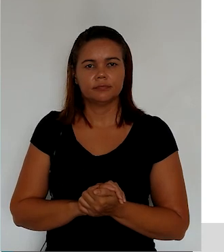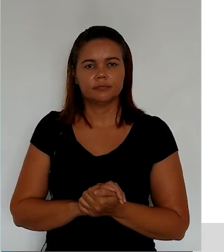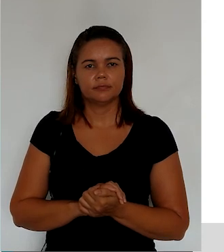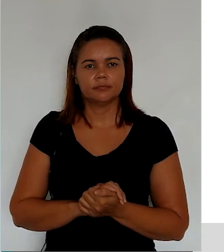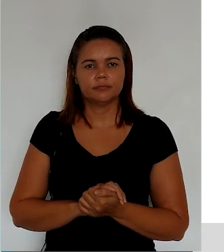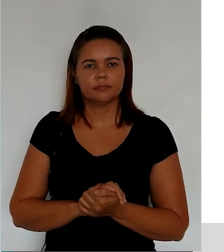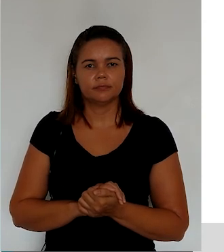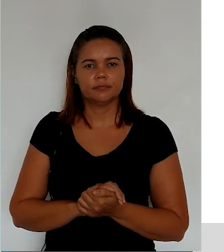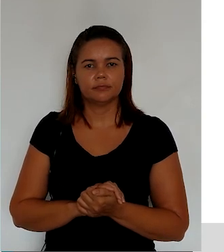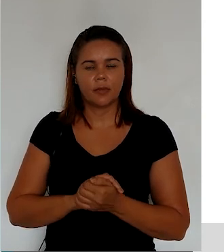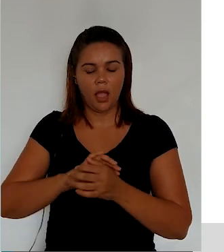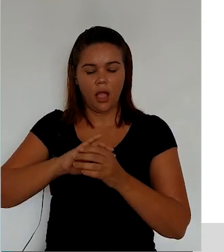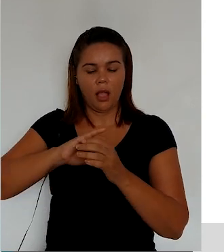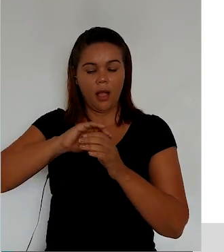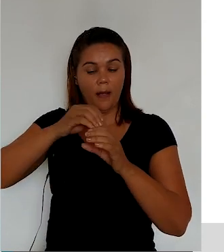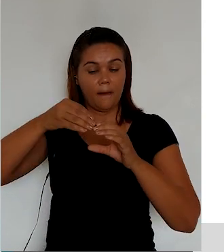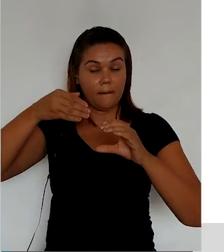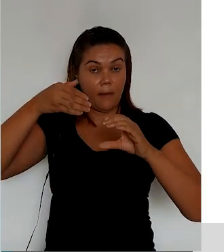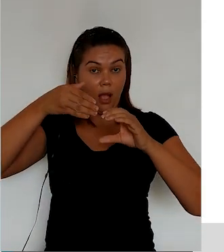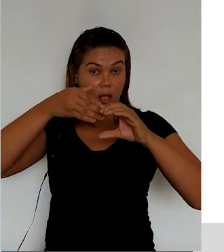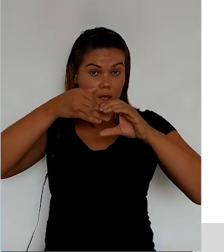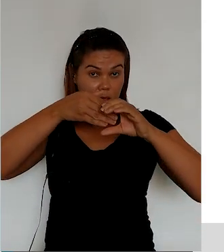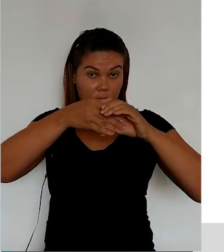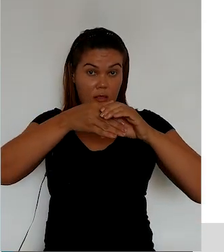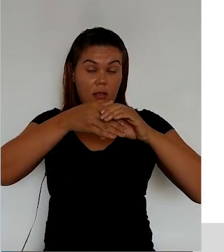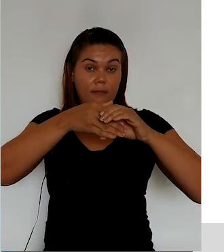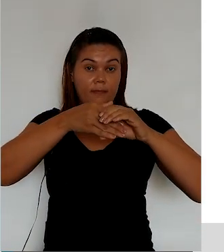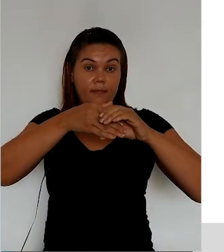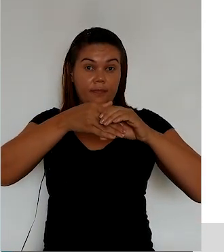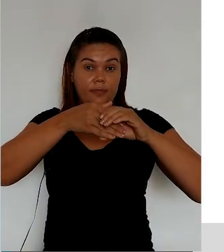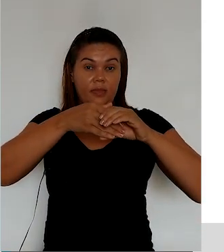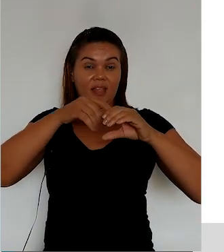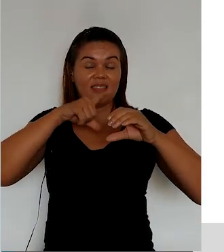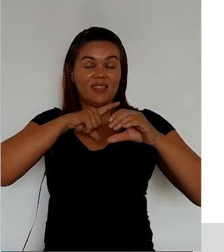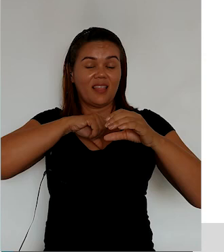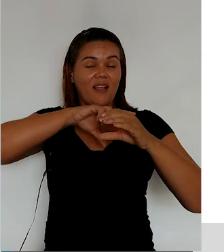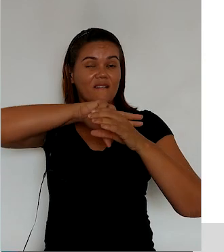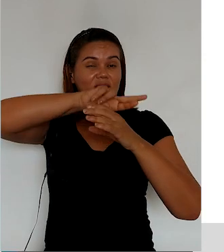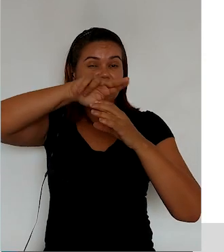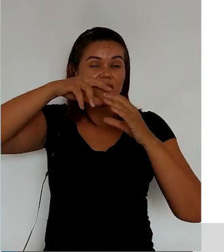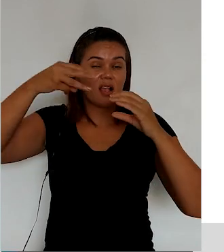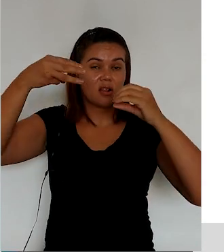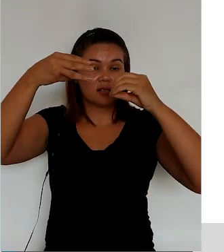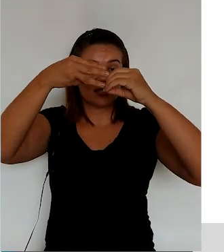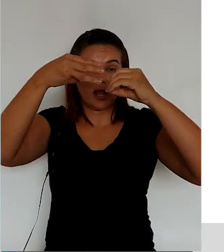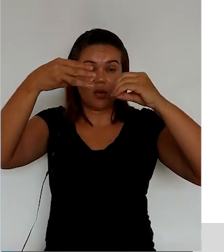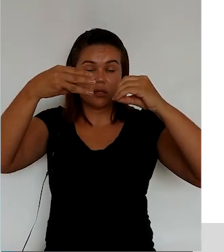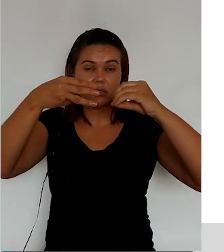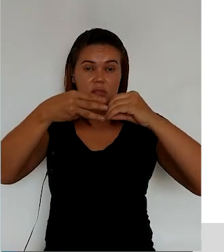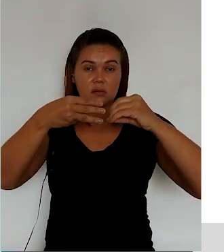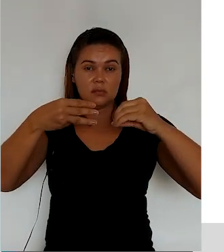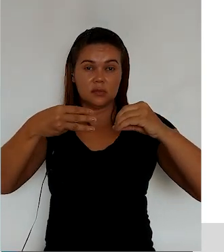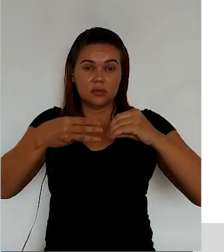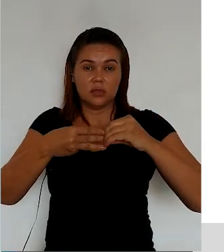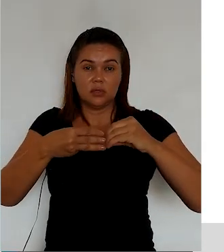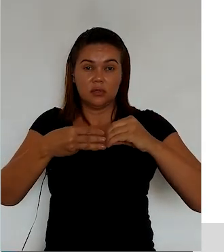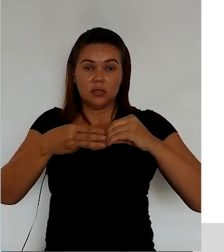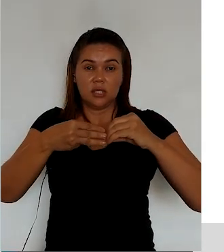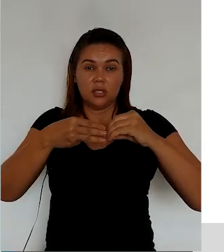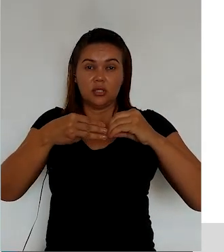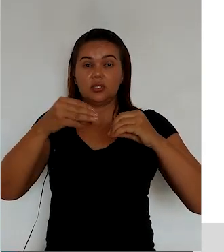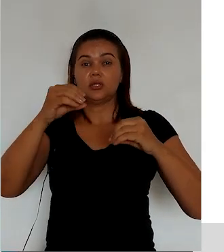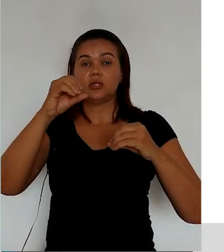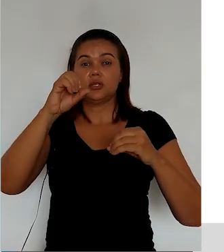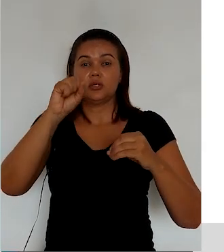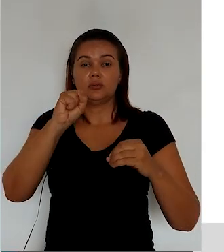A bainha de mielina é composta por várias células de Schwann ao longo da extensão do